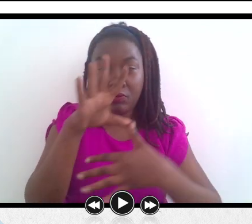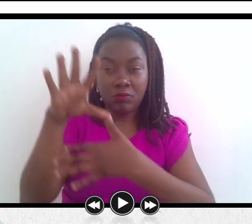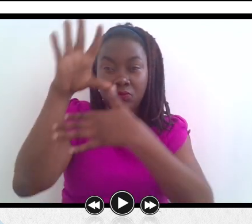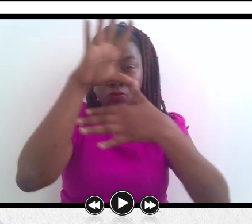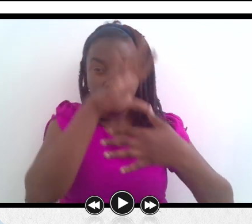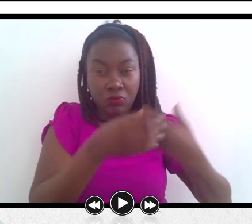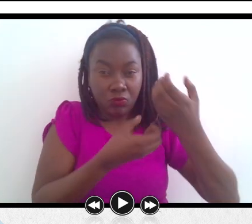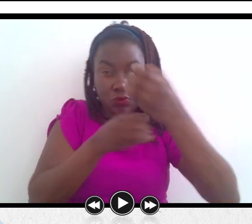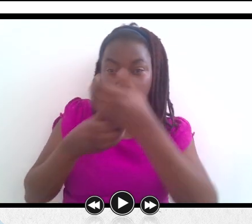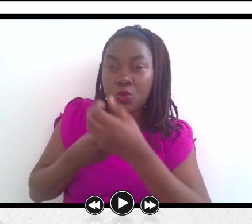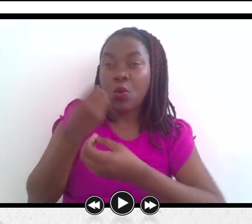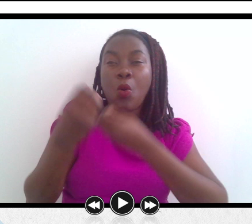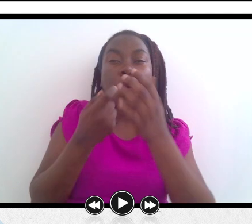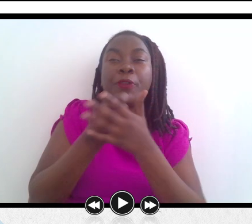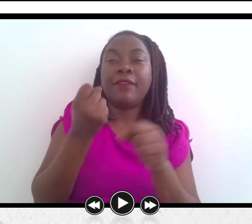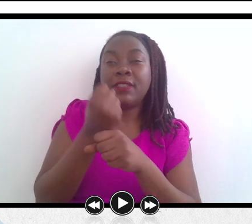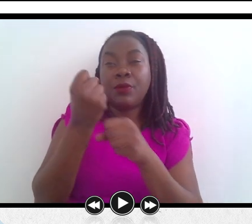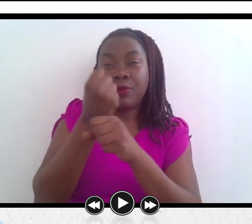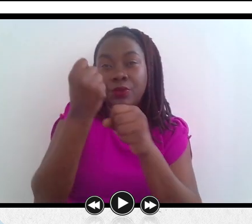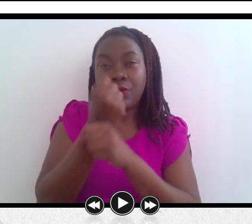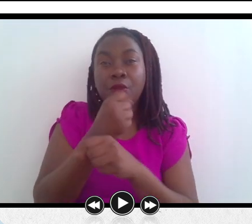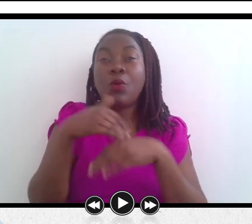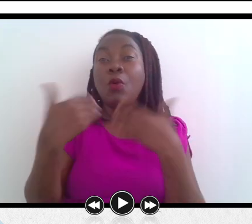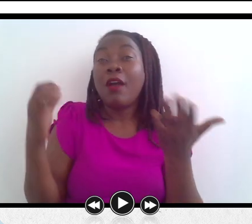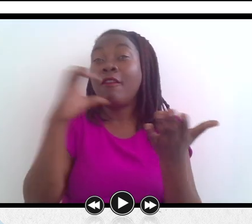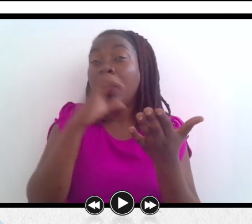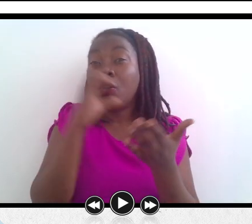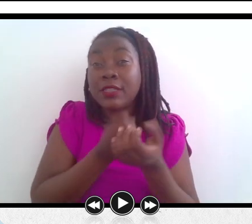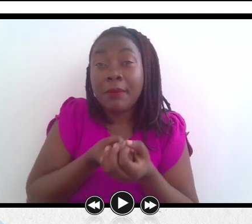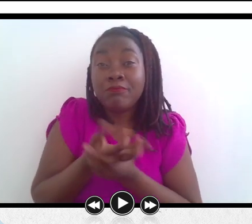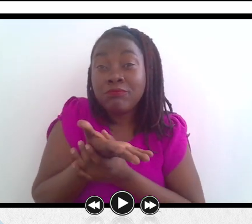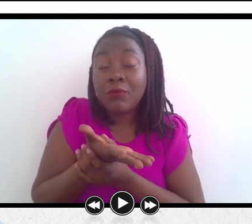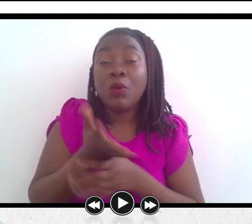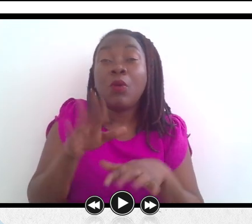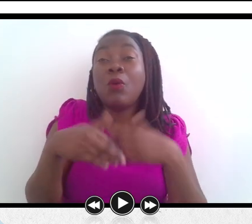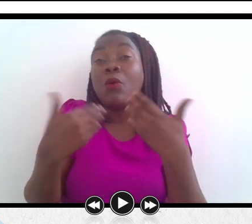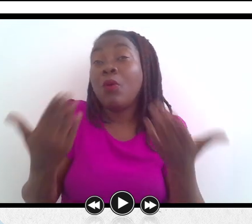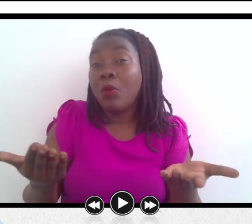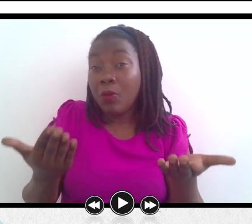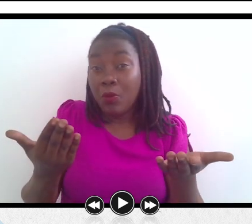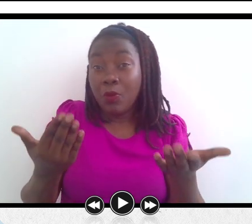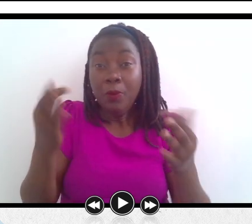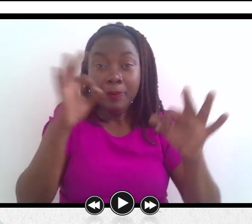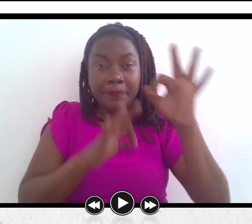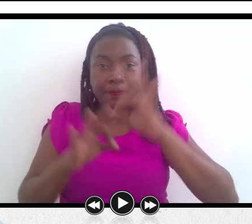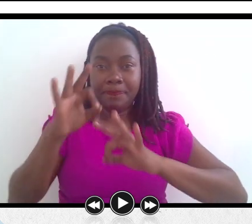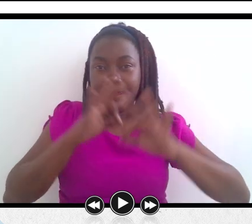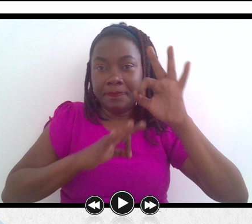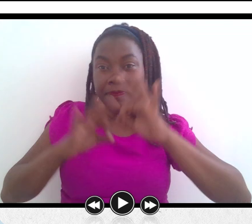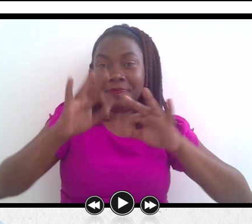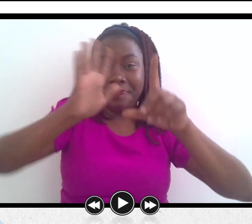dos valos de infiltração, dos pavimentos permeáveis, poços de infiltração, tem todo o dimensionamento